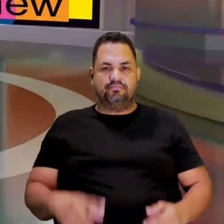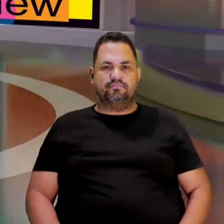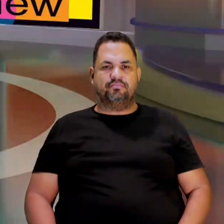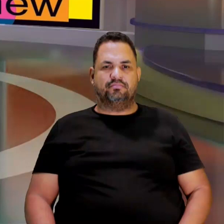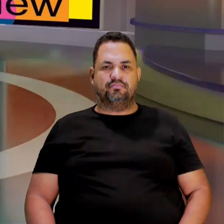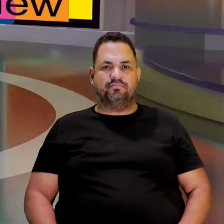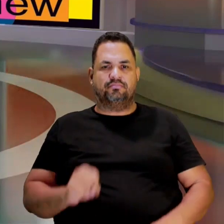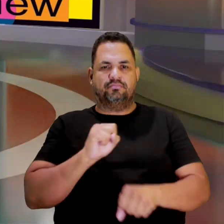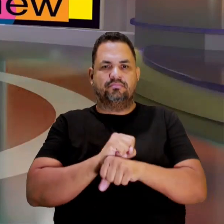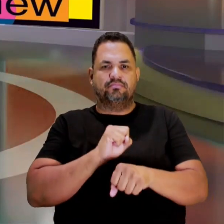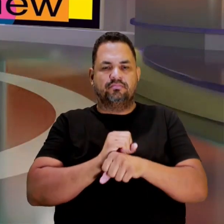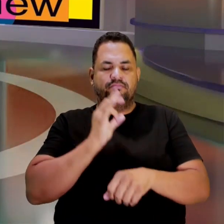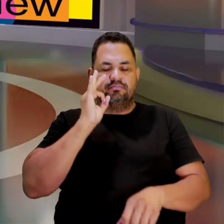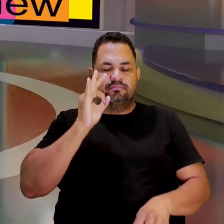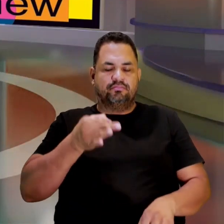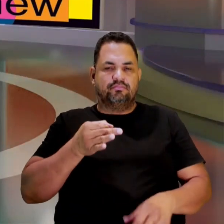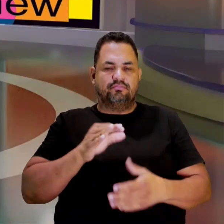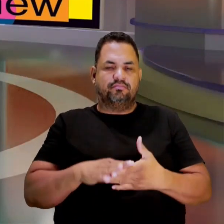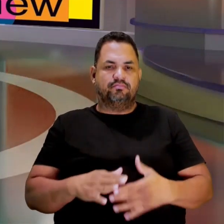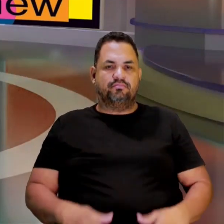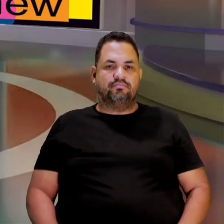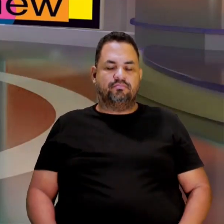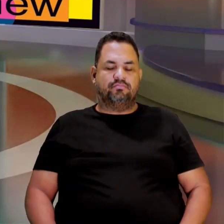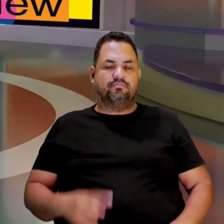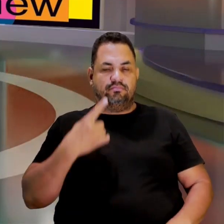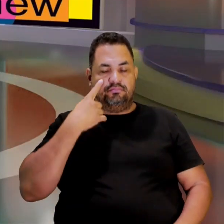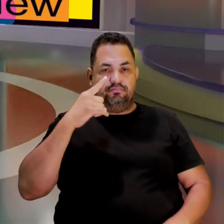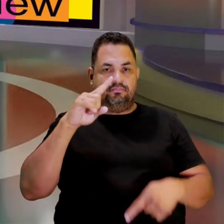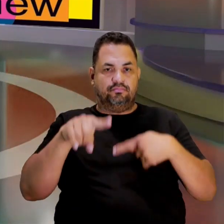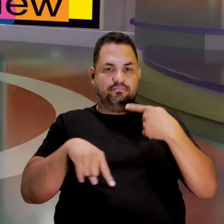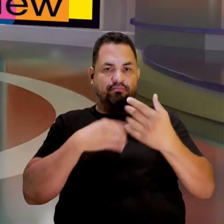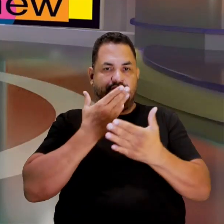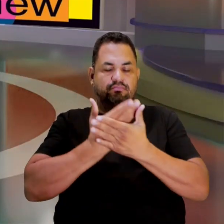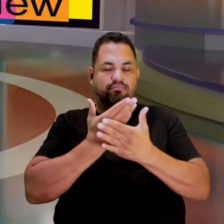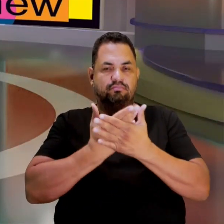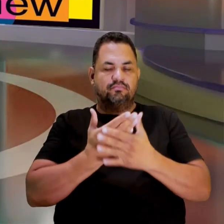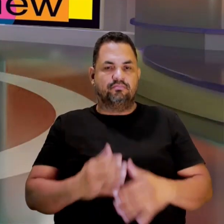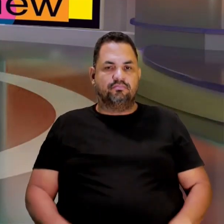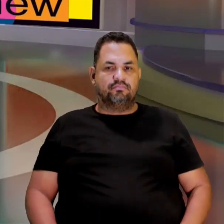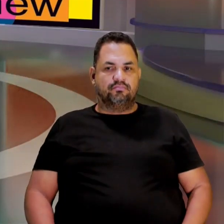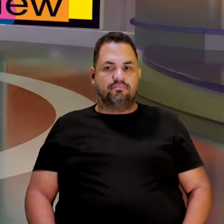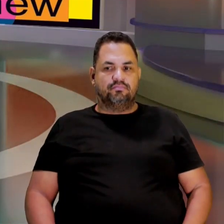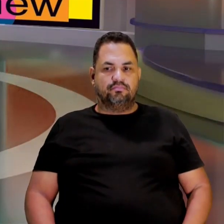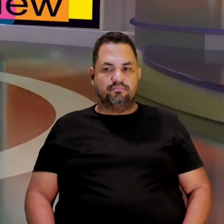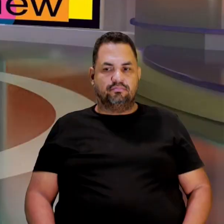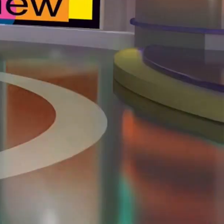Espero que vocês tenham acertado e vejo vocês next class. Bye!